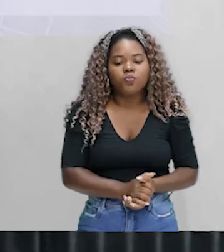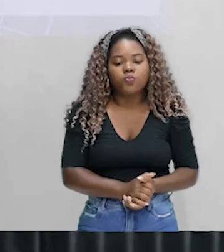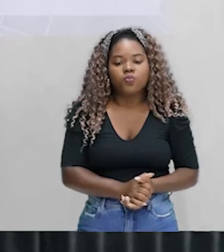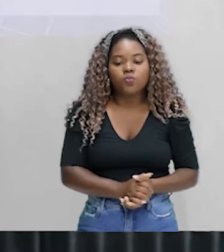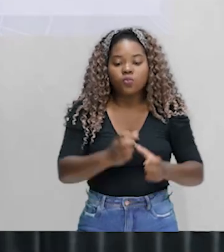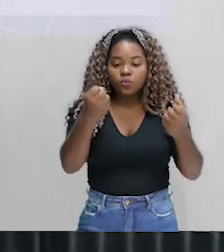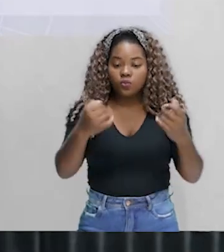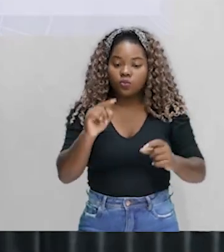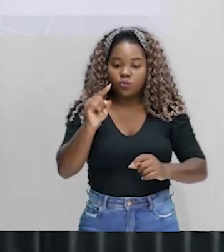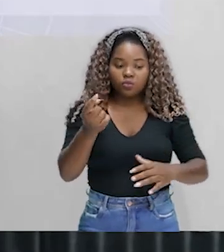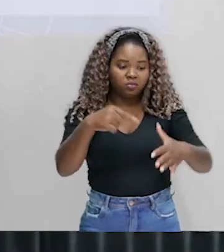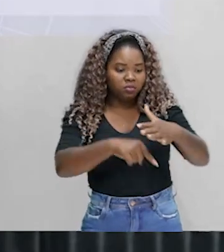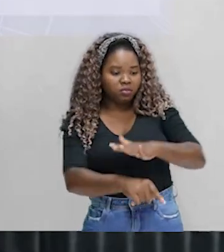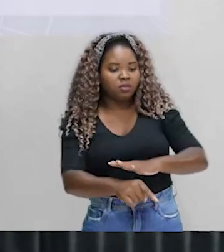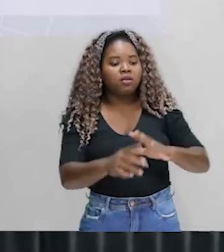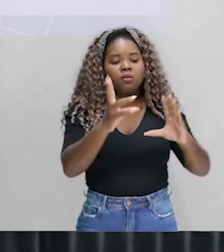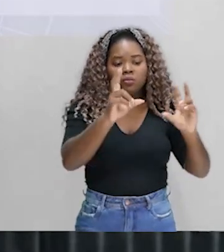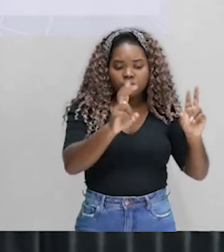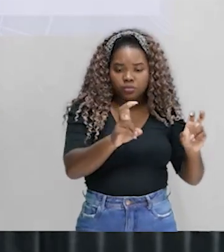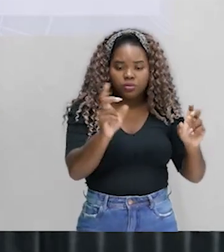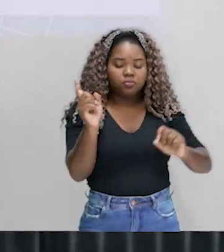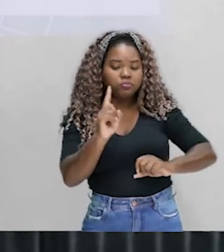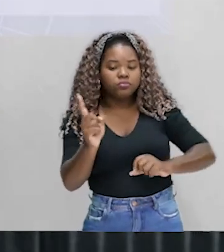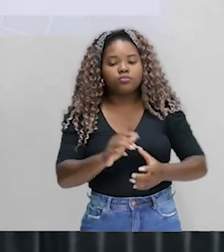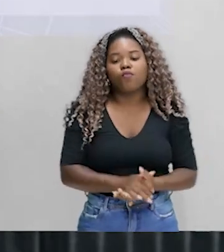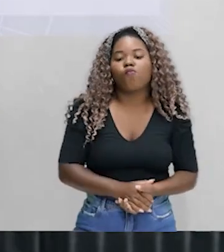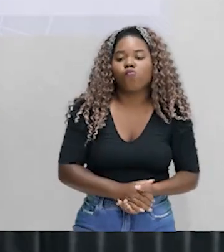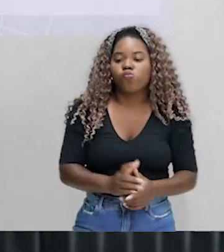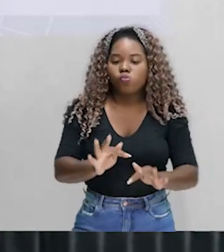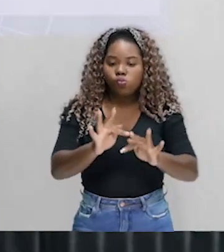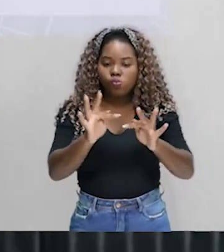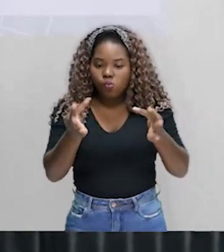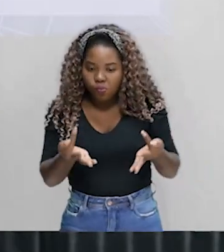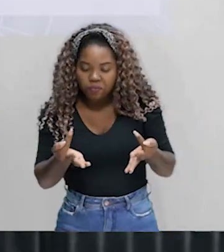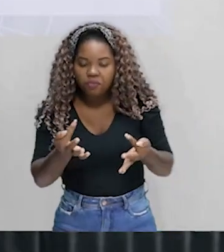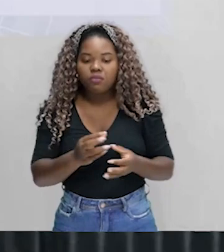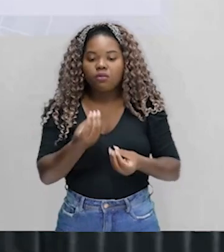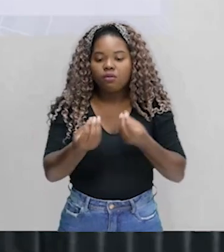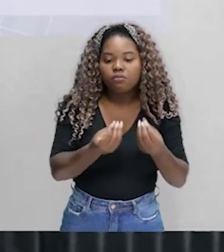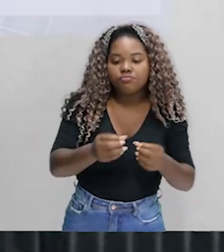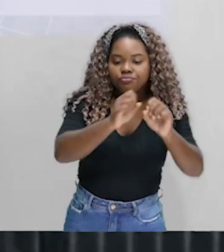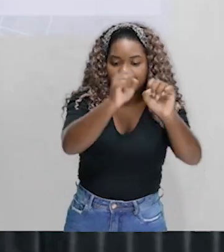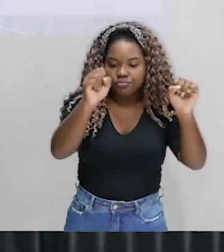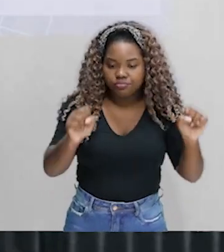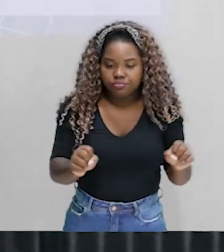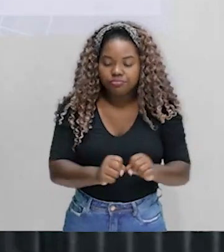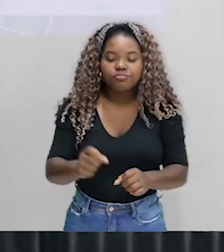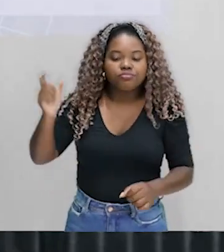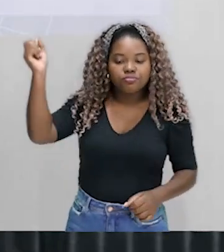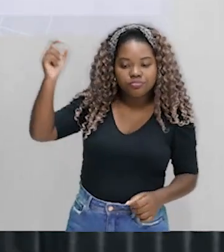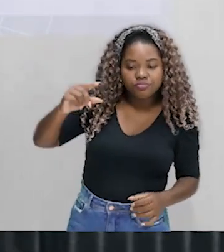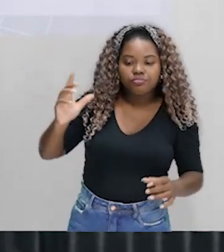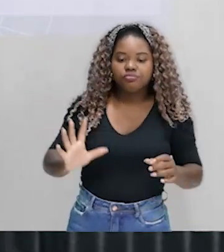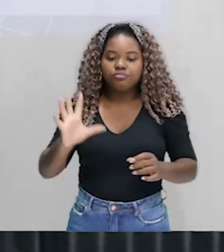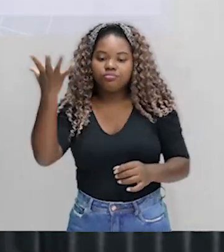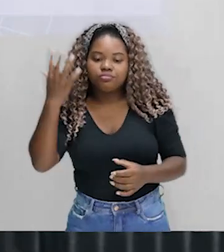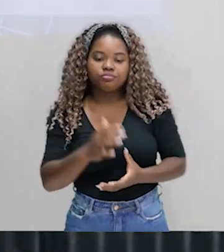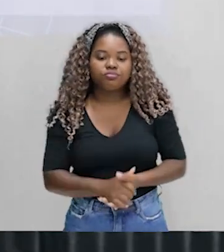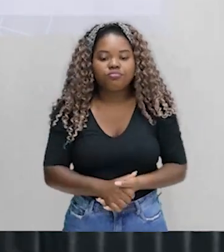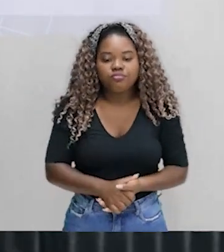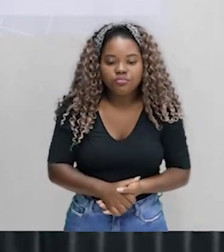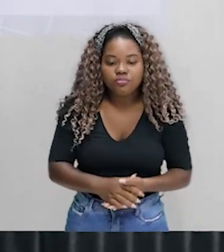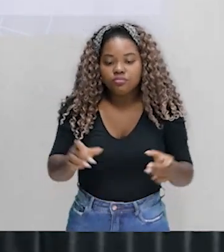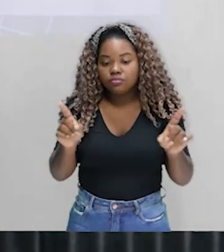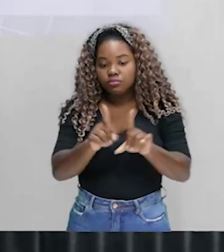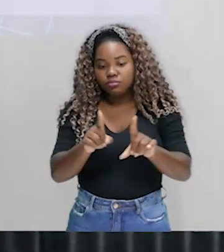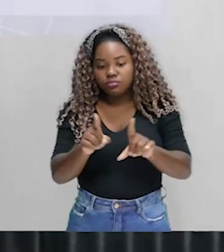Como eu já falei para vocês, a gente vai falar de forma bem superficial como que esse sistema solar foi formado, como que os planetas se formaram,